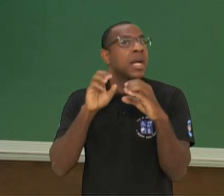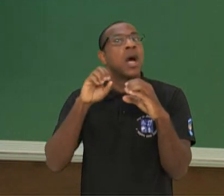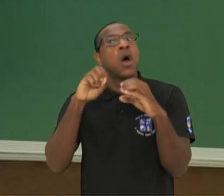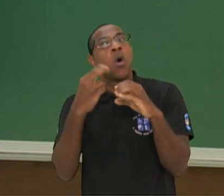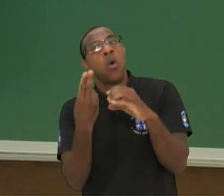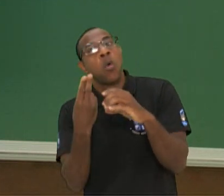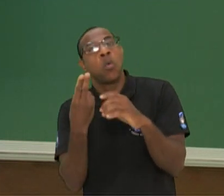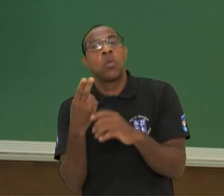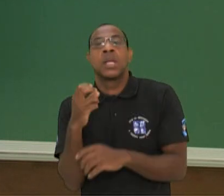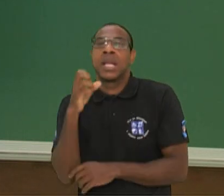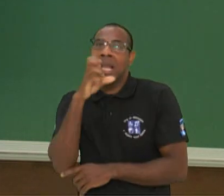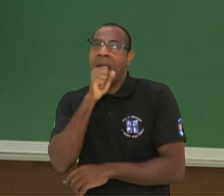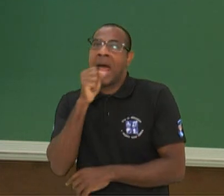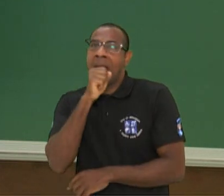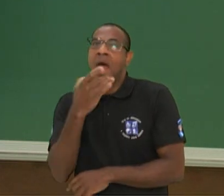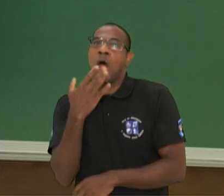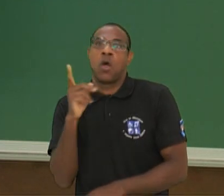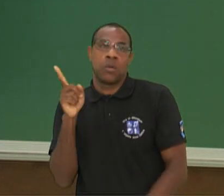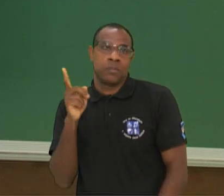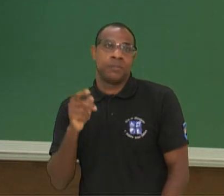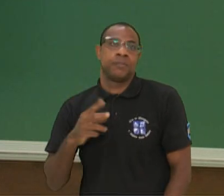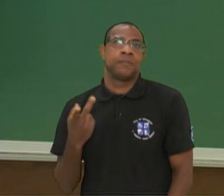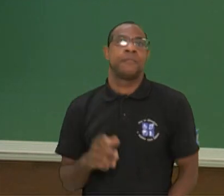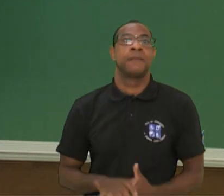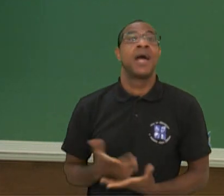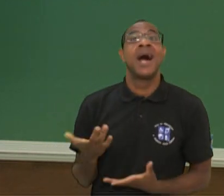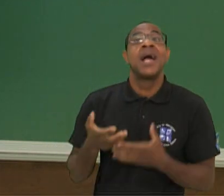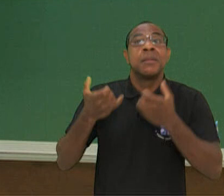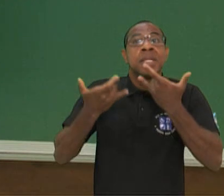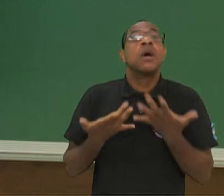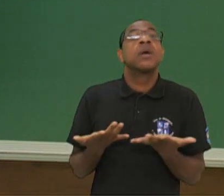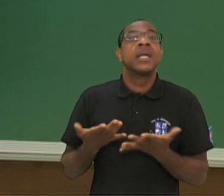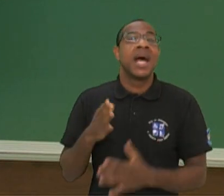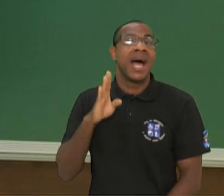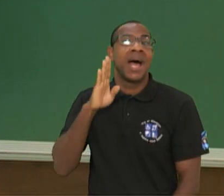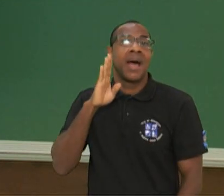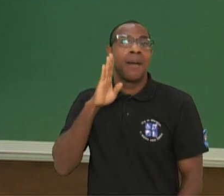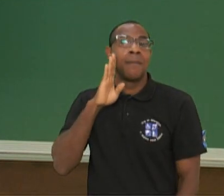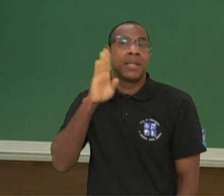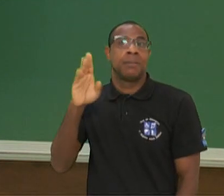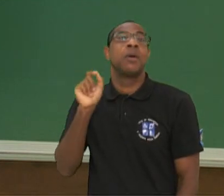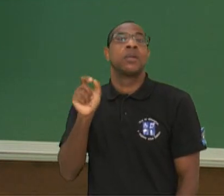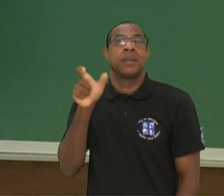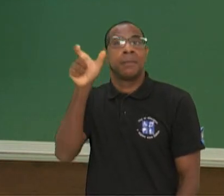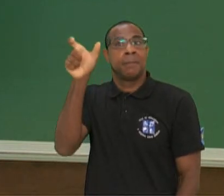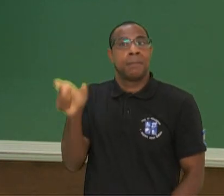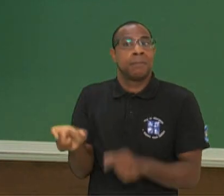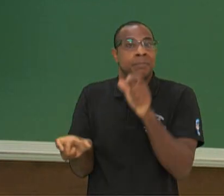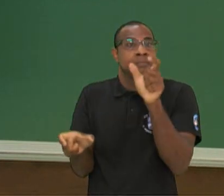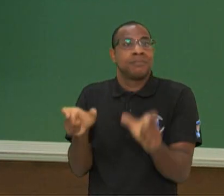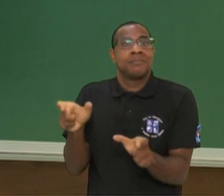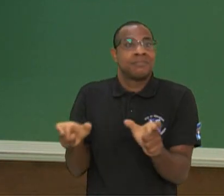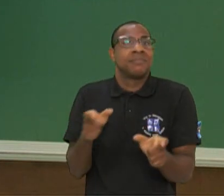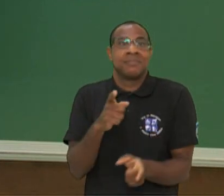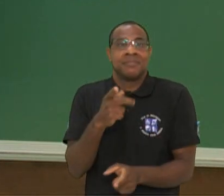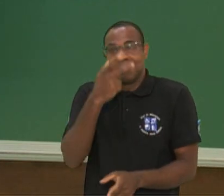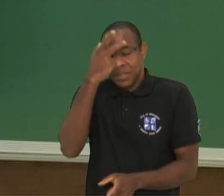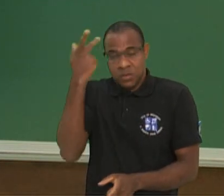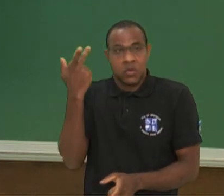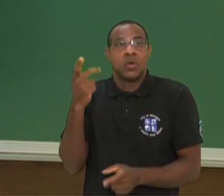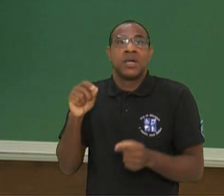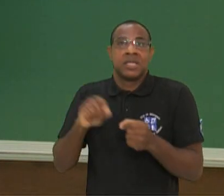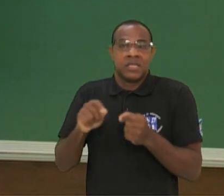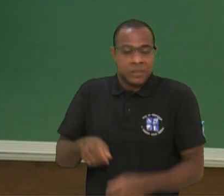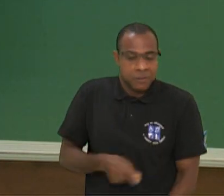laranja. Falamos dos principais atletas, né, na atualidade, citamos aqui a Bruna Takahashi e o Hugo Yama, que já é um